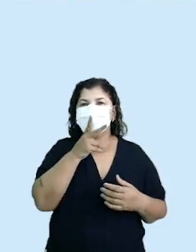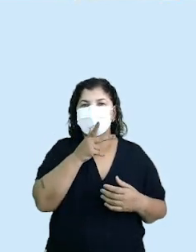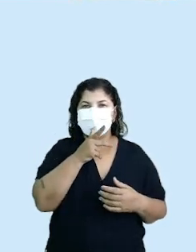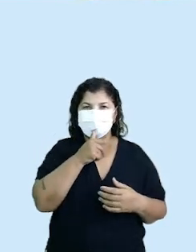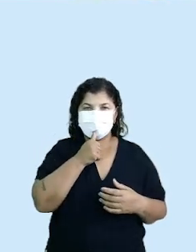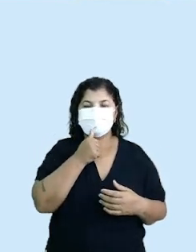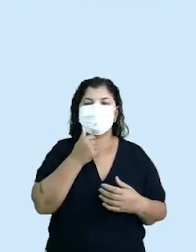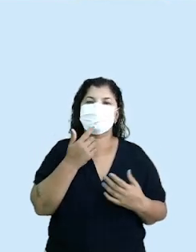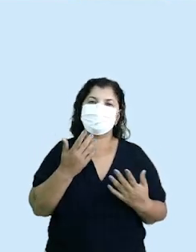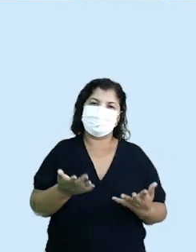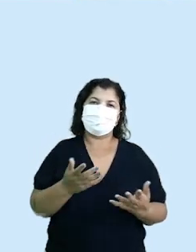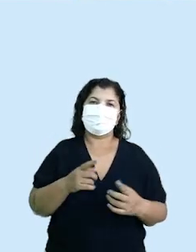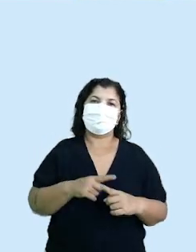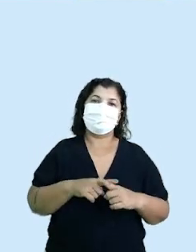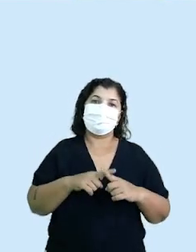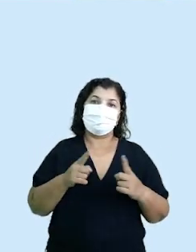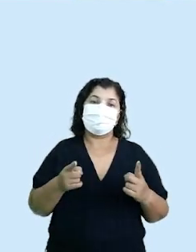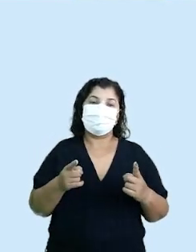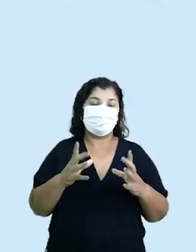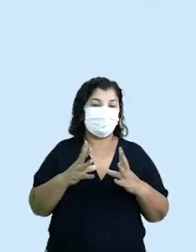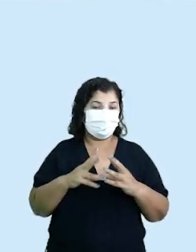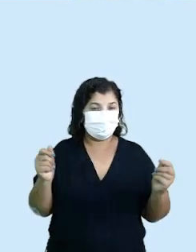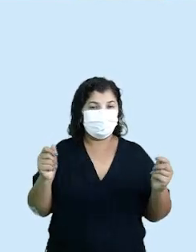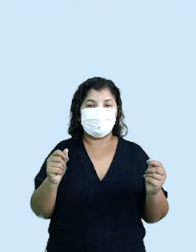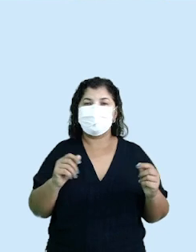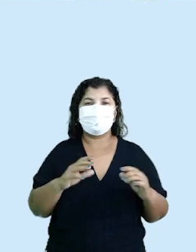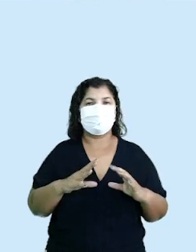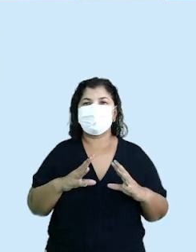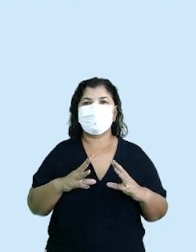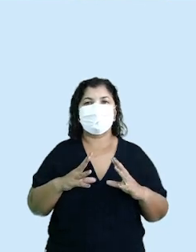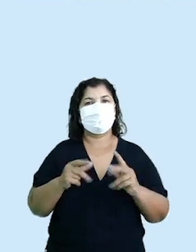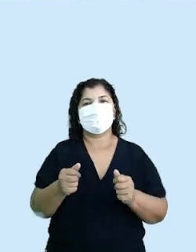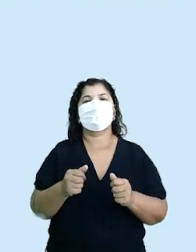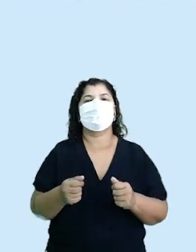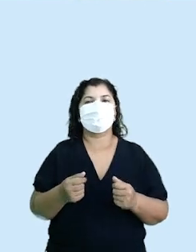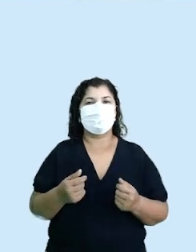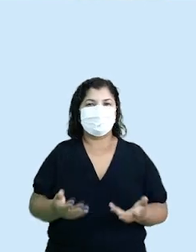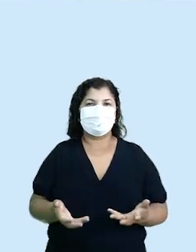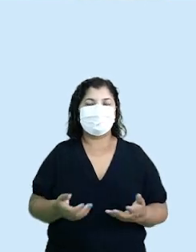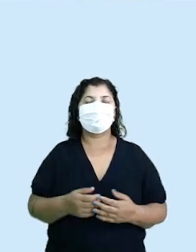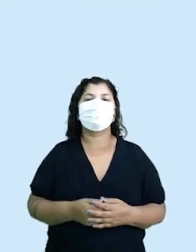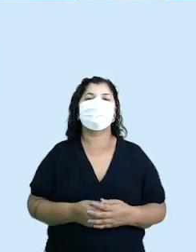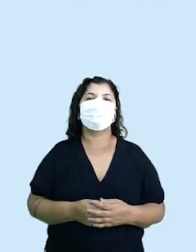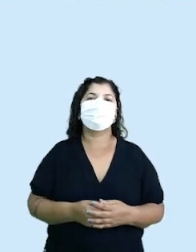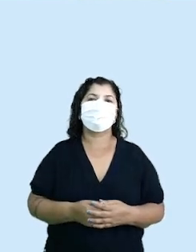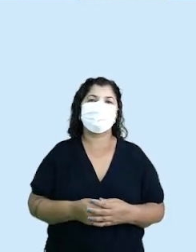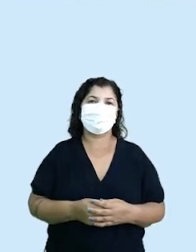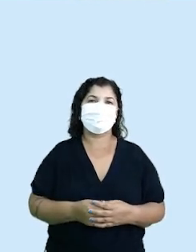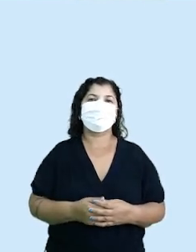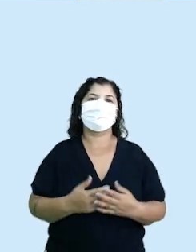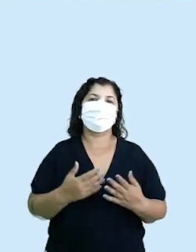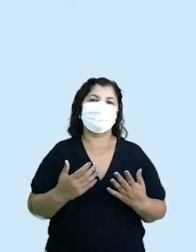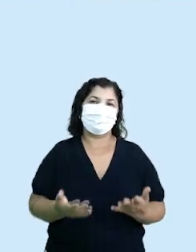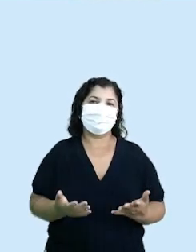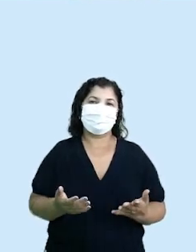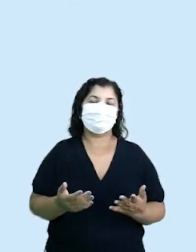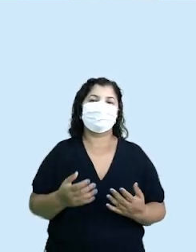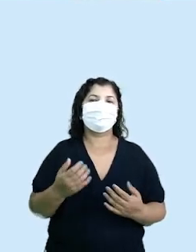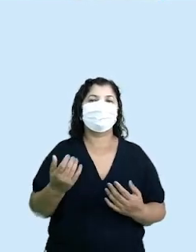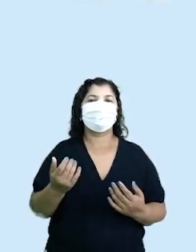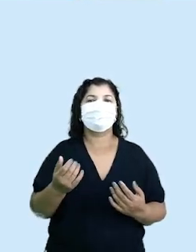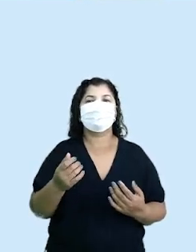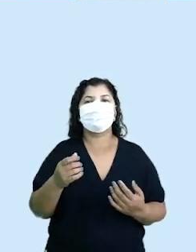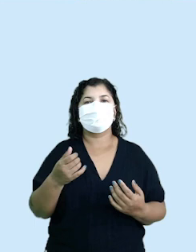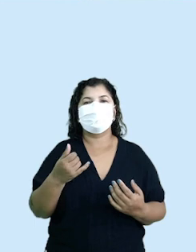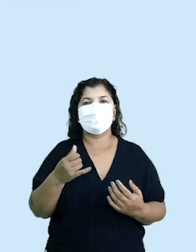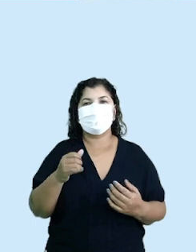Mas também, quando descarregar, vai começar a descarregar uma após a outra. Tá? Então, para que isso é válido? Nos carros